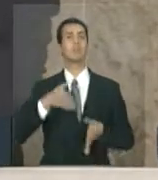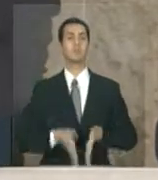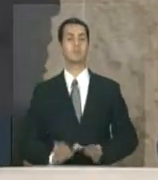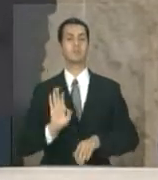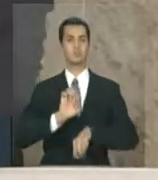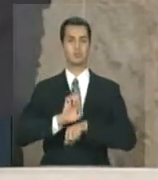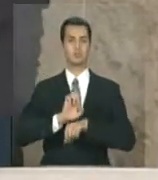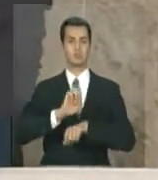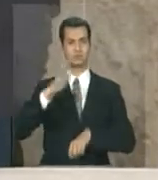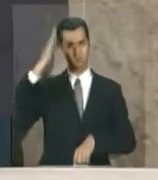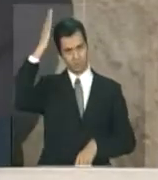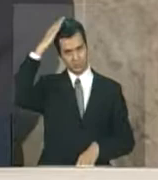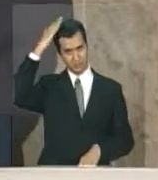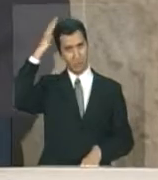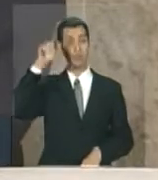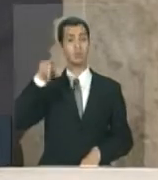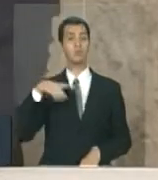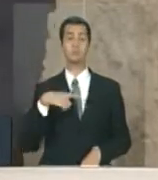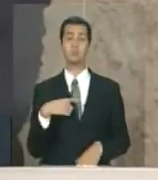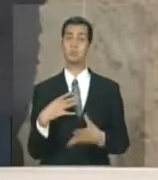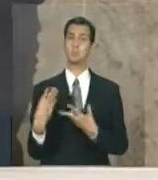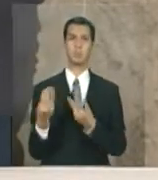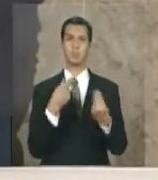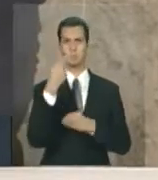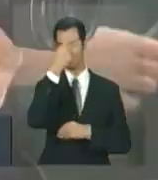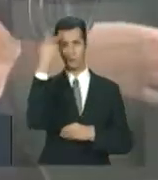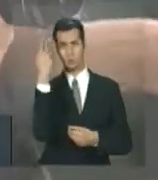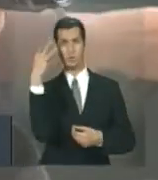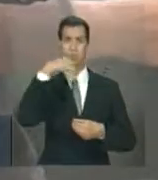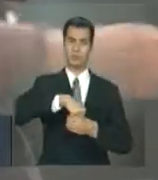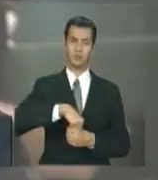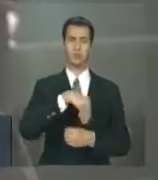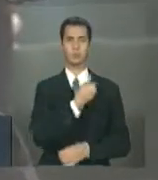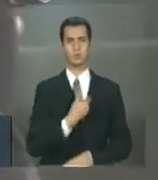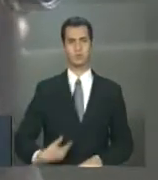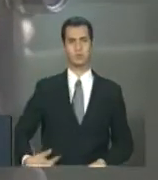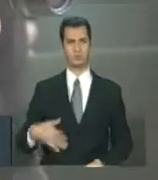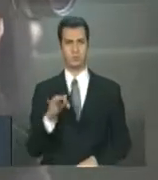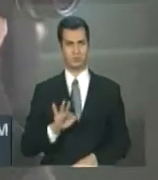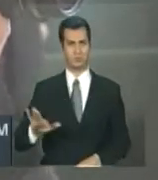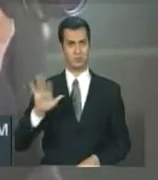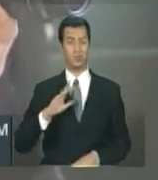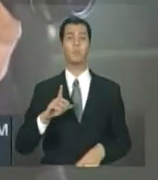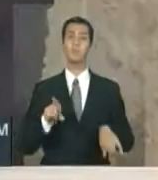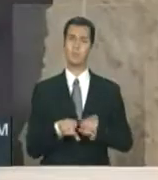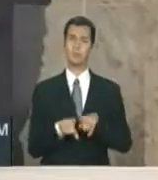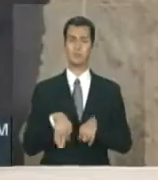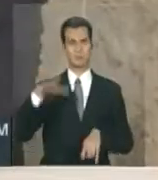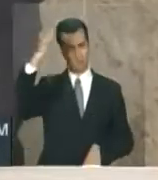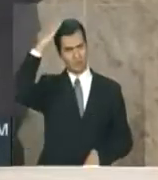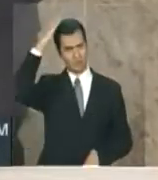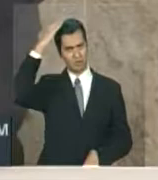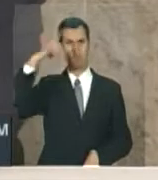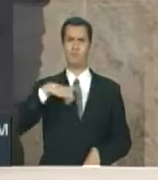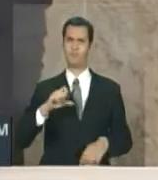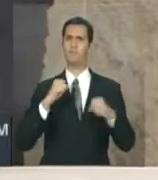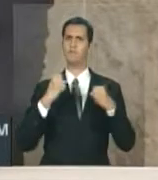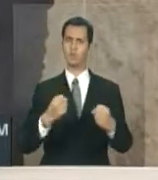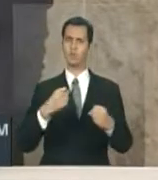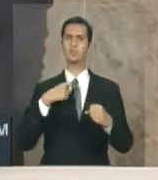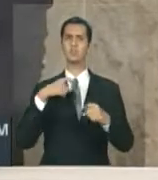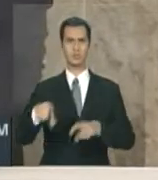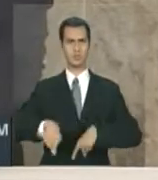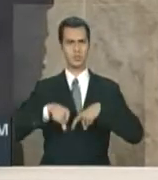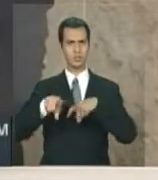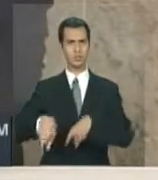uma capilaridade muito grande no governo, Paraná tem uma força política muito forte no setor agrícola, no que diz respeito